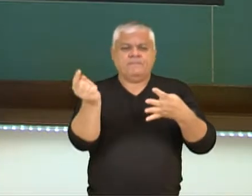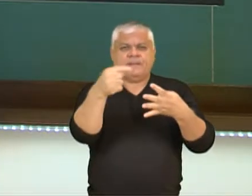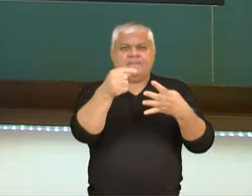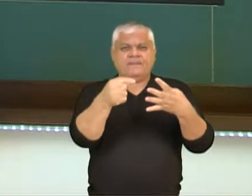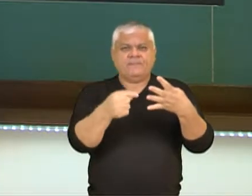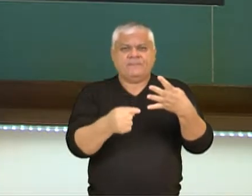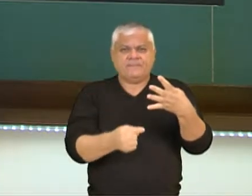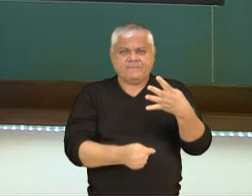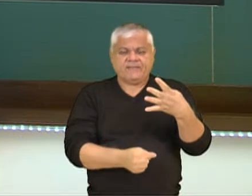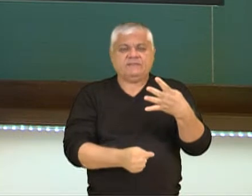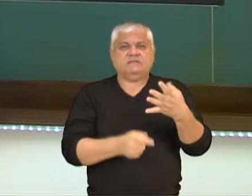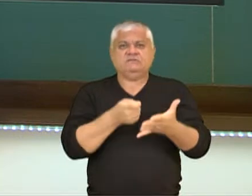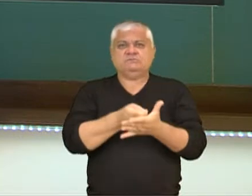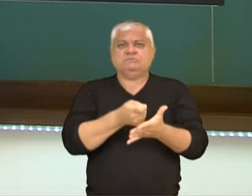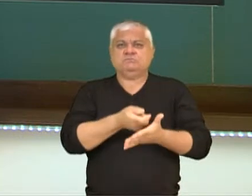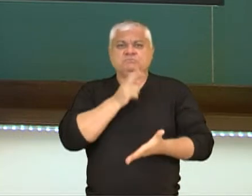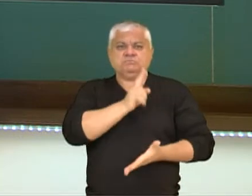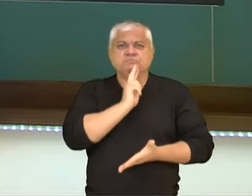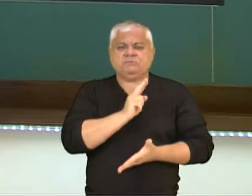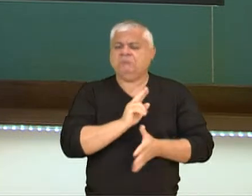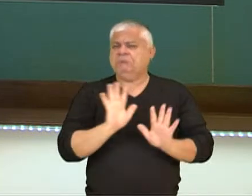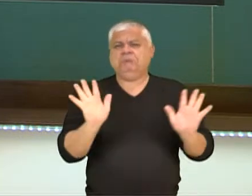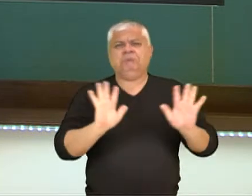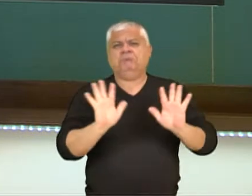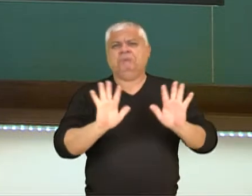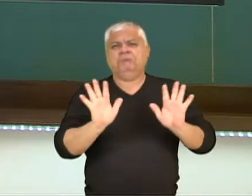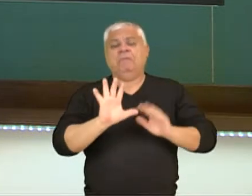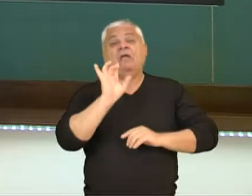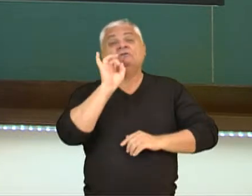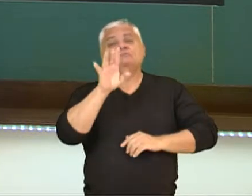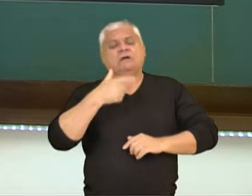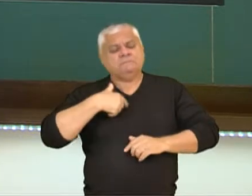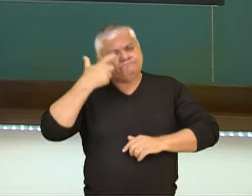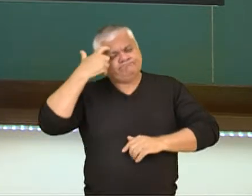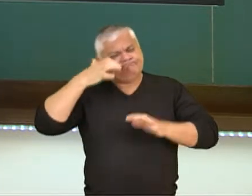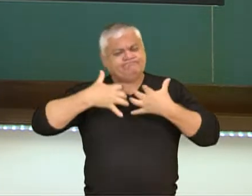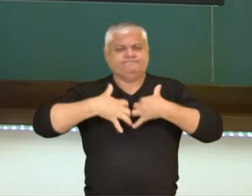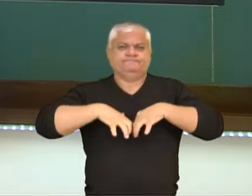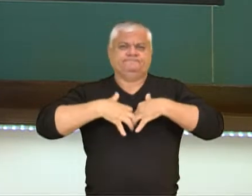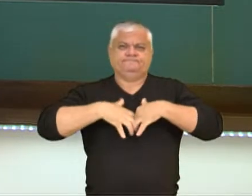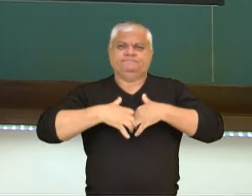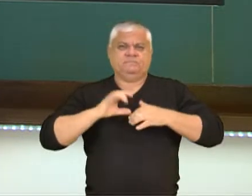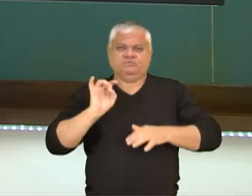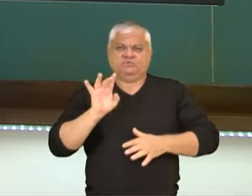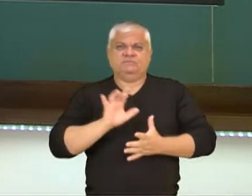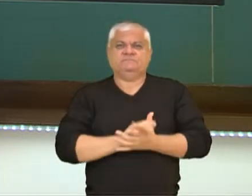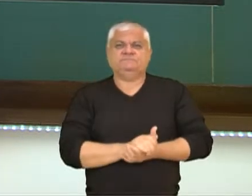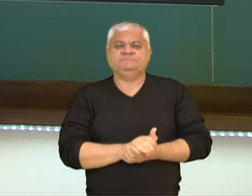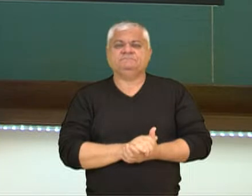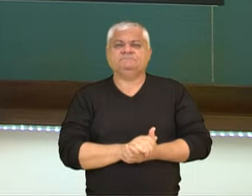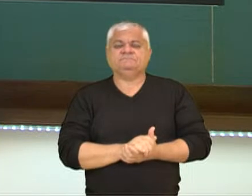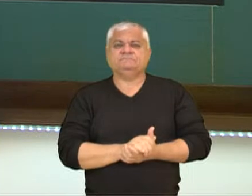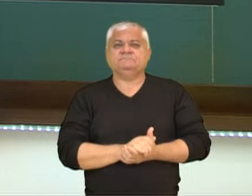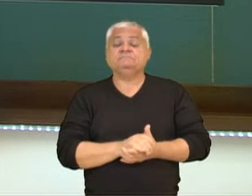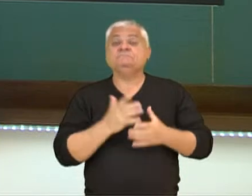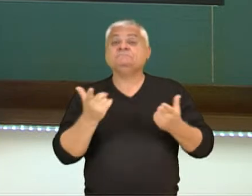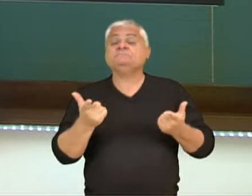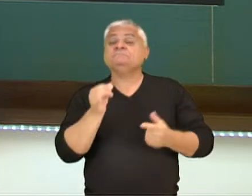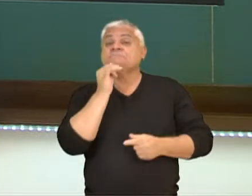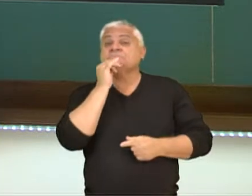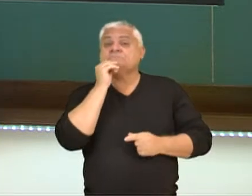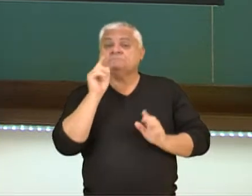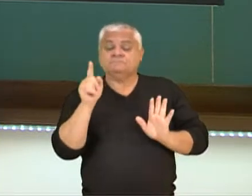não necessariamente exigem uma resposta, mas sim provocam uma reflexão. Bom, com relação a